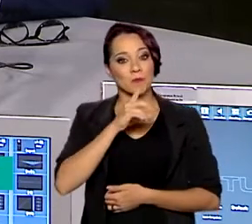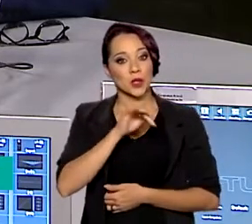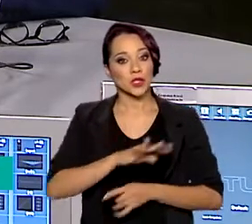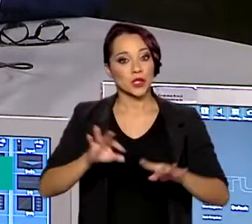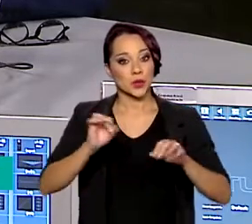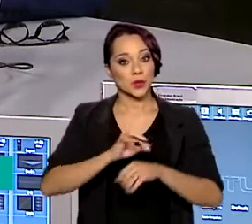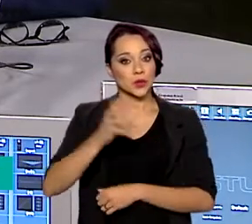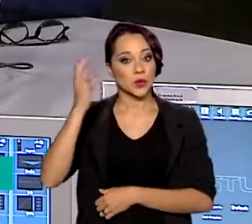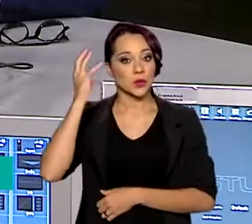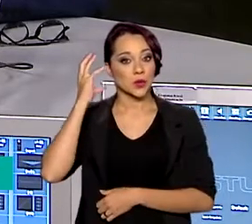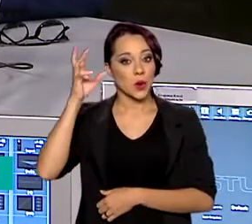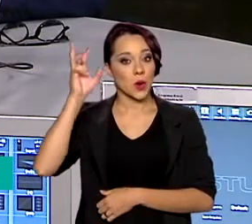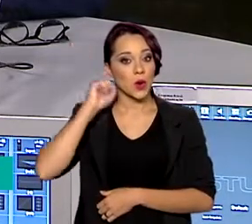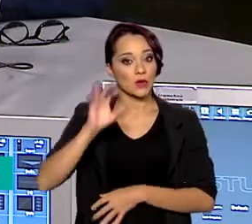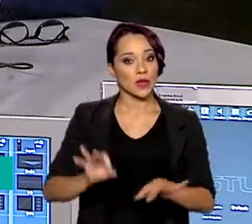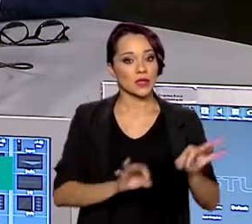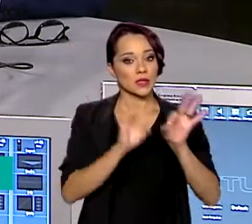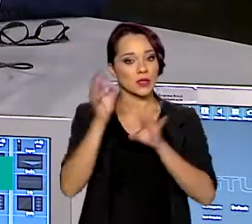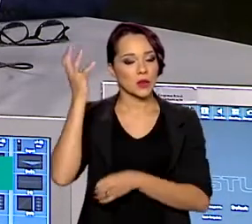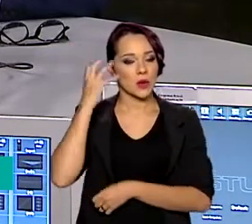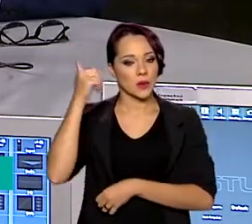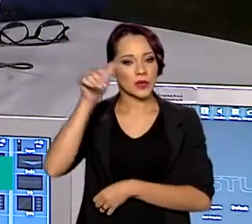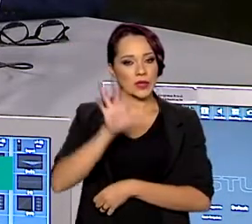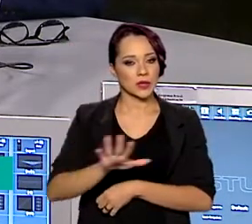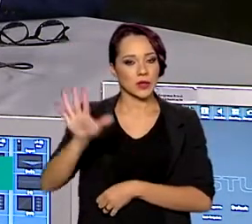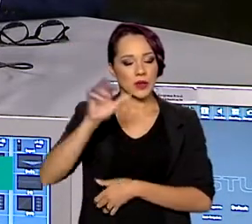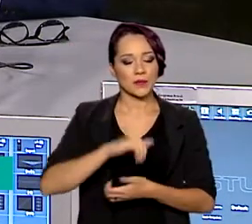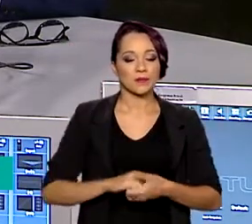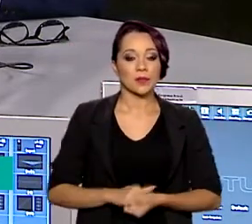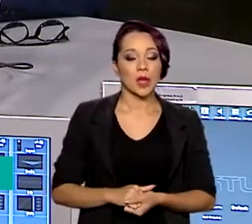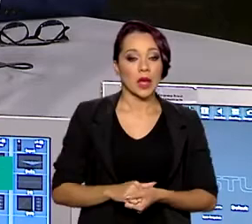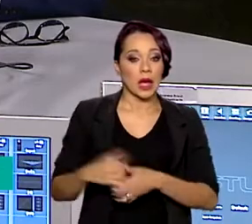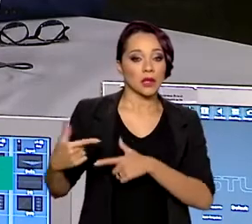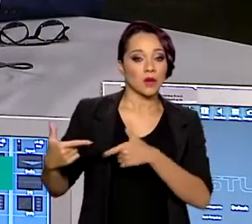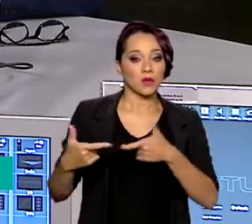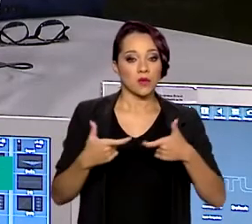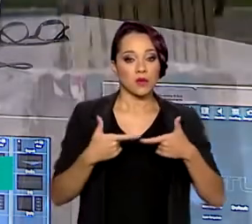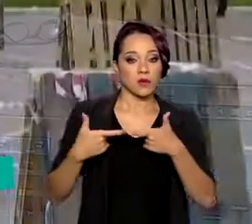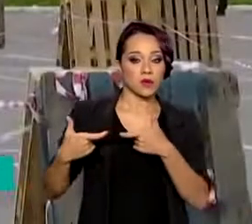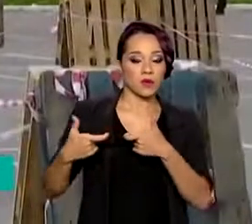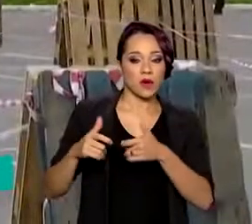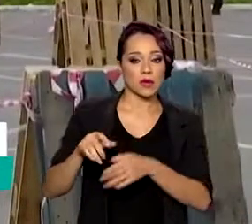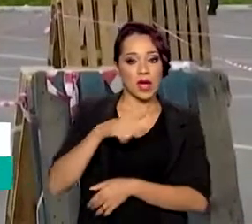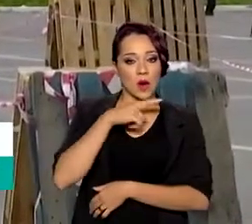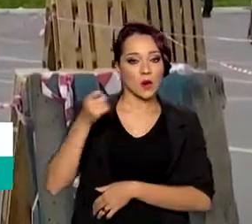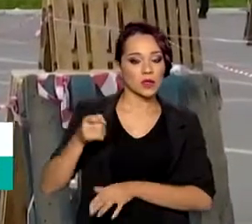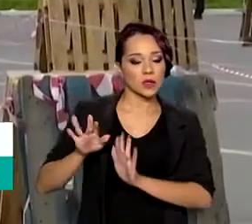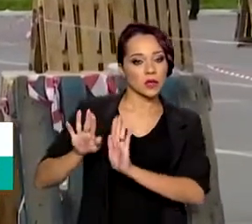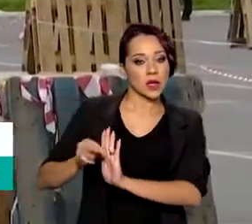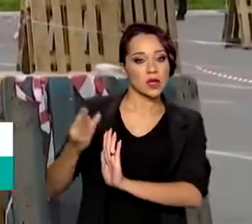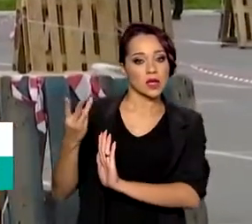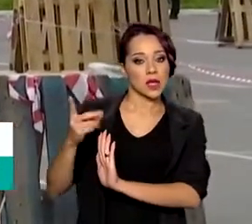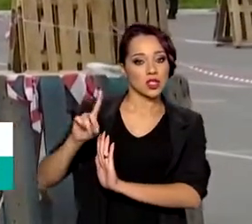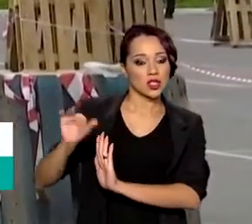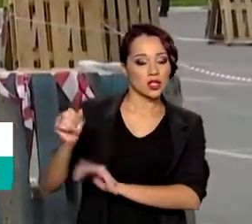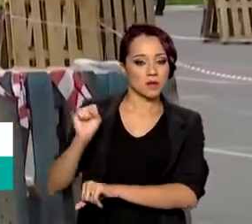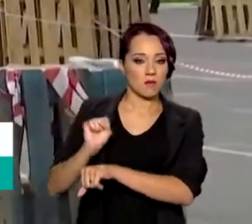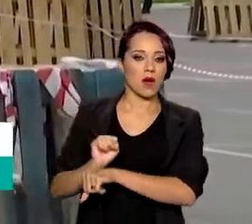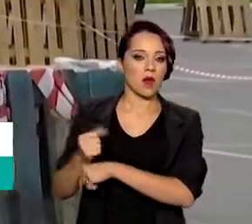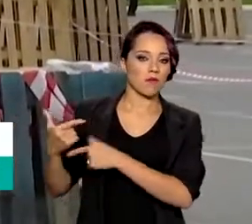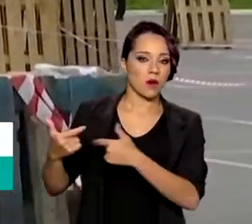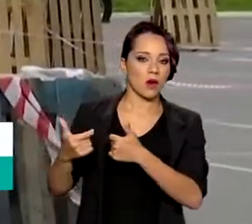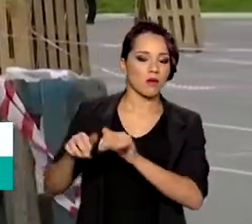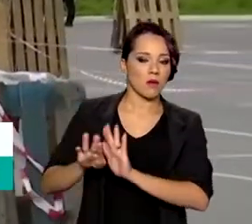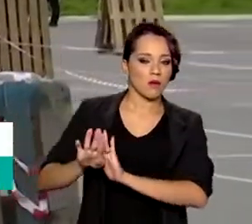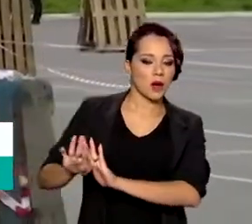do Repórter Nacional. Um cessar-fogo unilateral russo de 3 dias nos arredores da usina de Azovstal, em Mariupol,